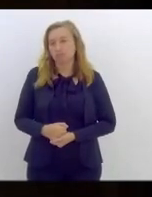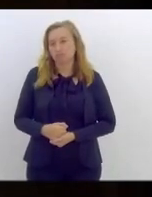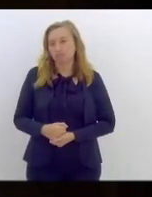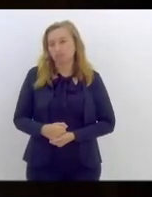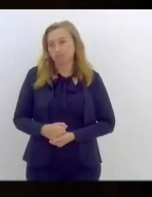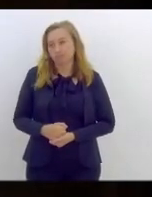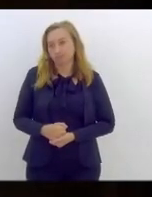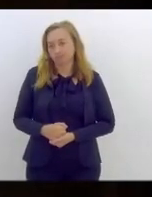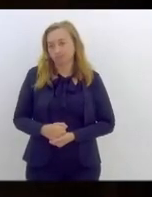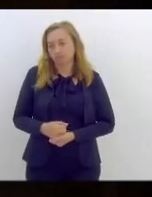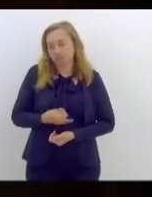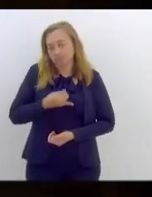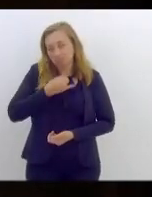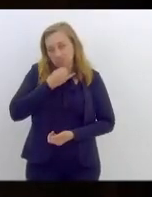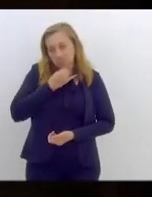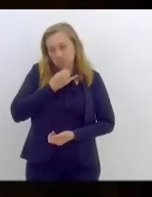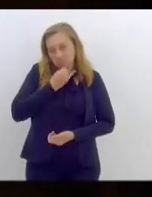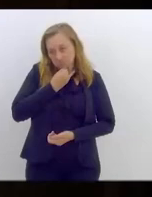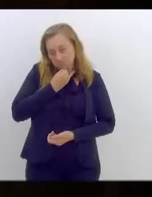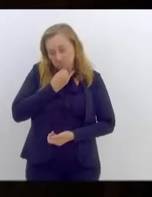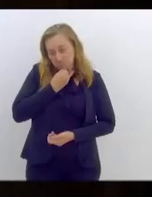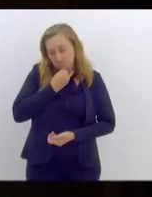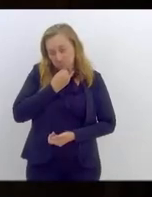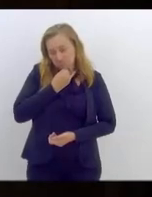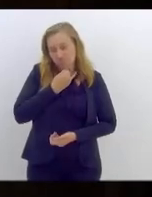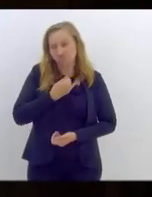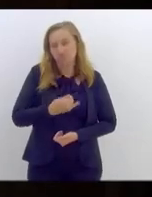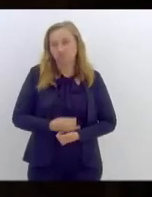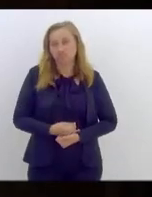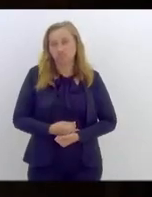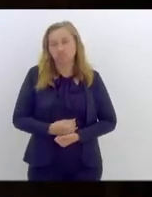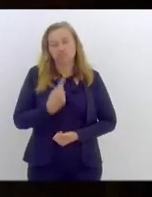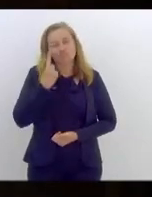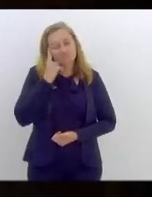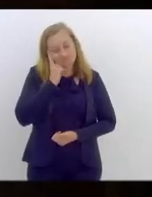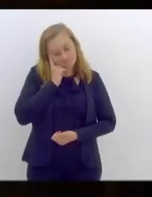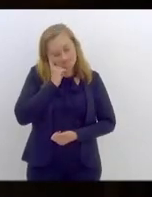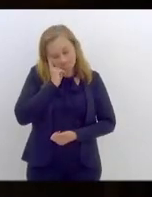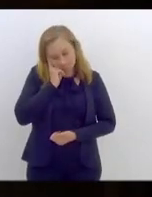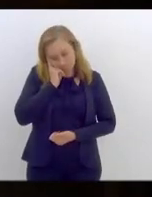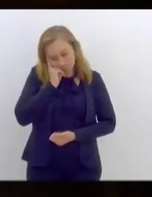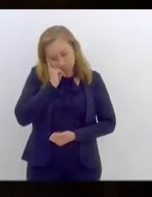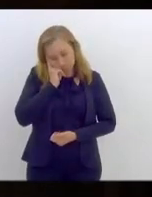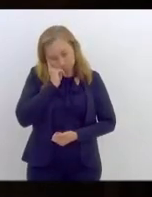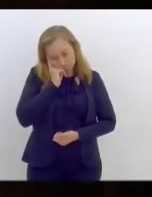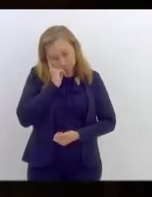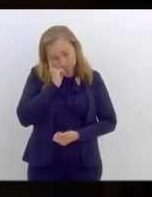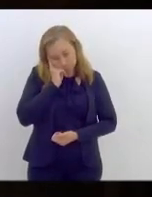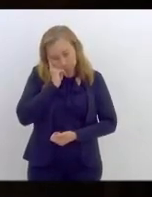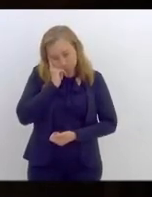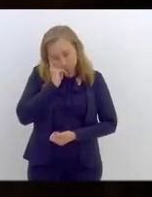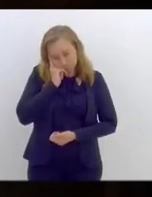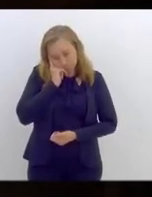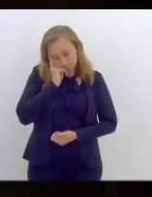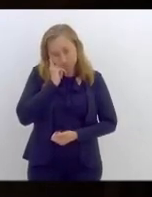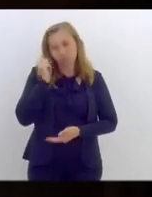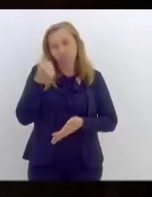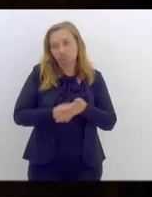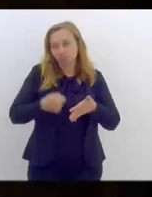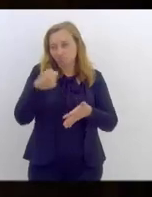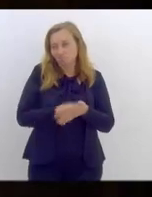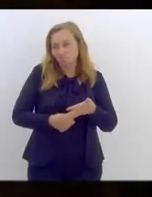profundamente aborrecido, profundamente pensativo em mecanismos de luta